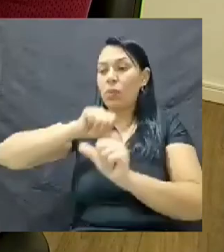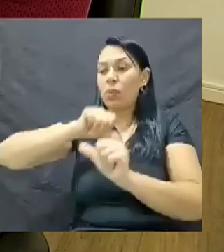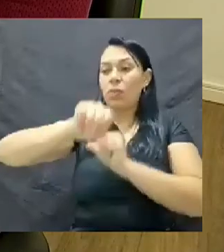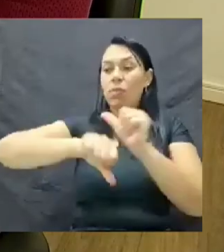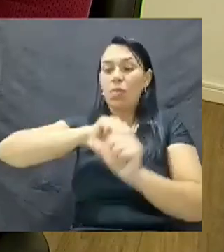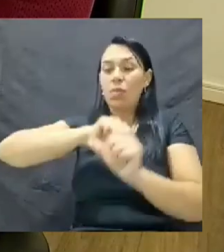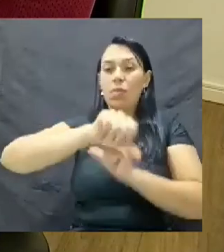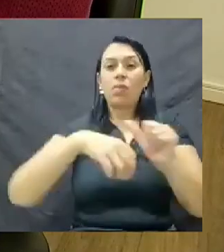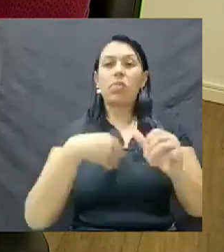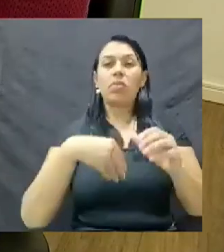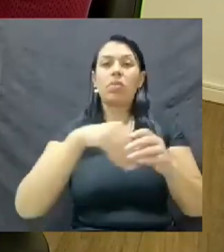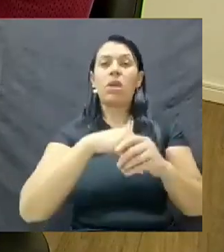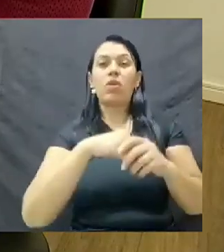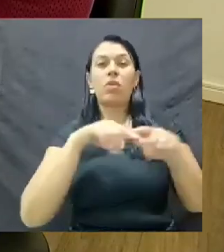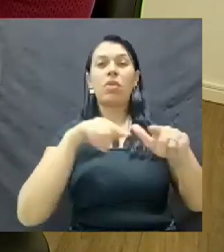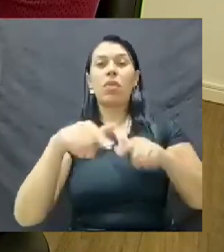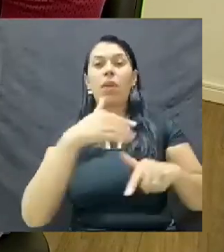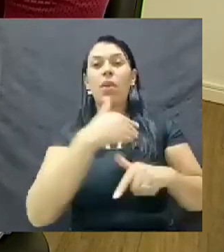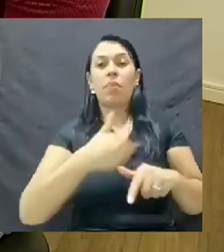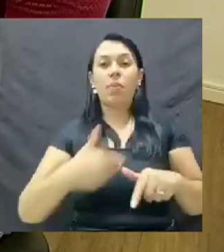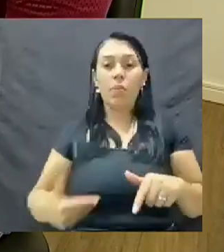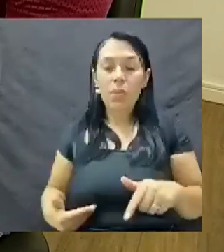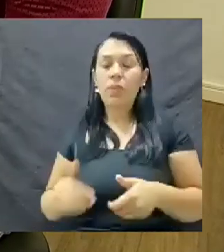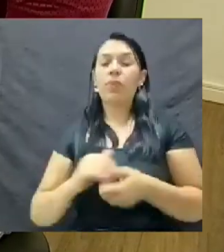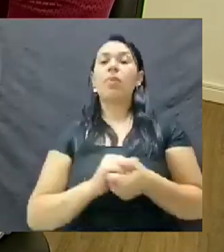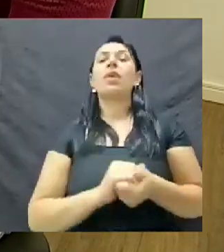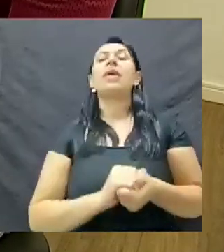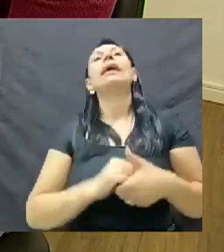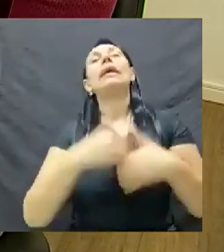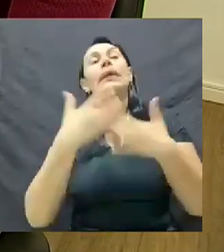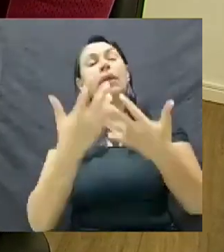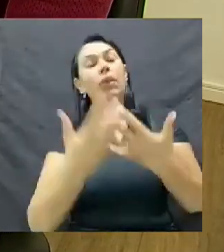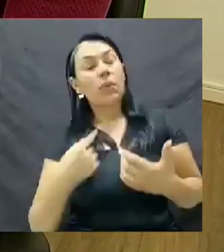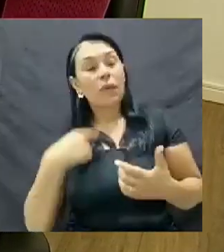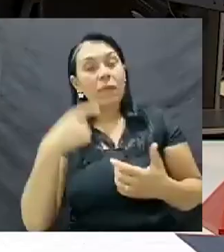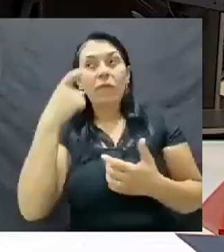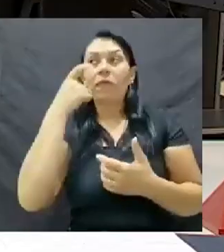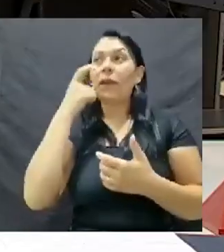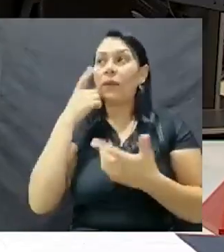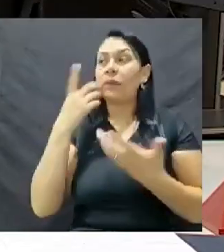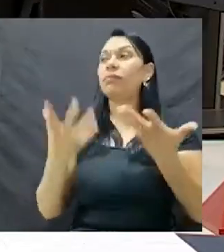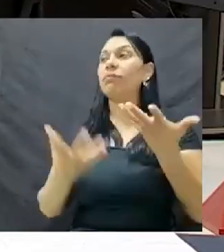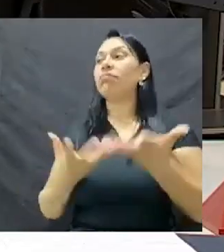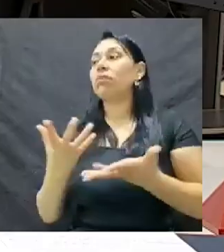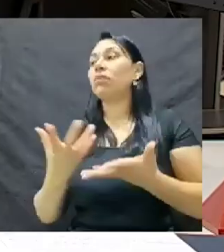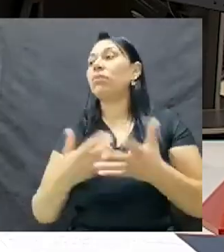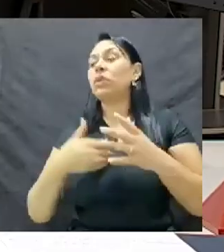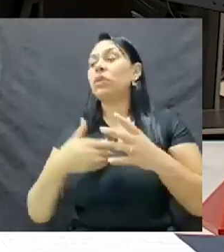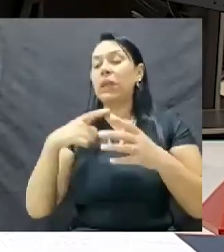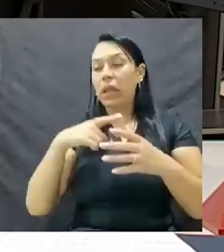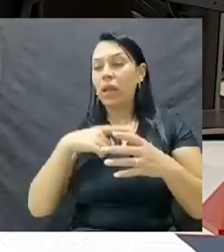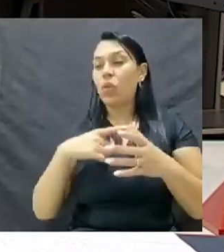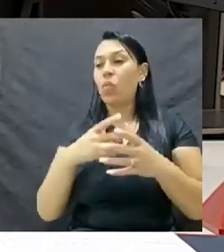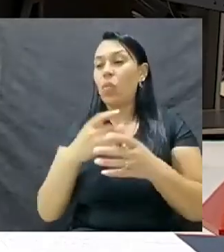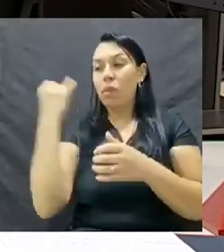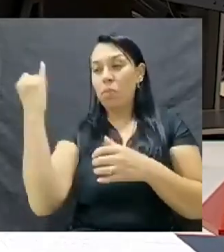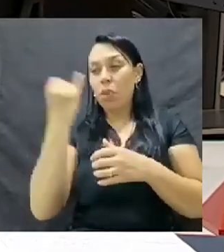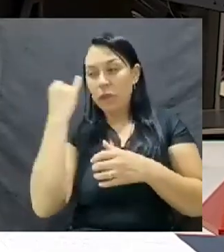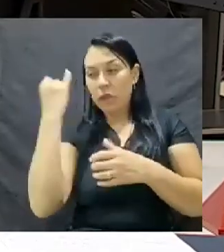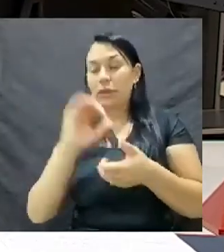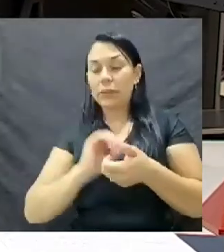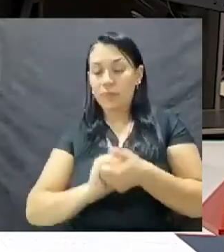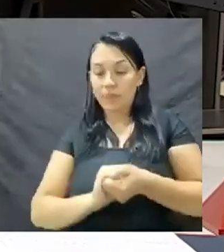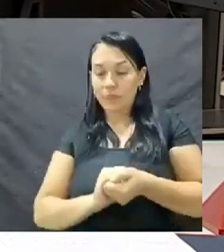aqui. Rafa, a gente vê que todo o processo ele tem uma grande importância, né? Então,